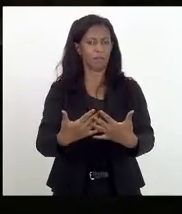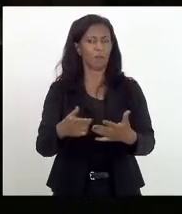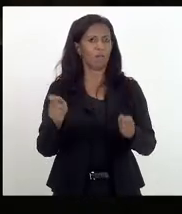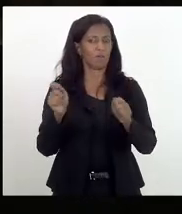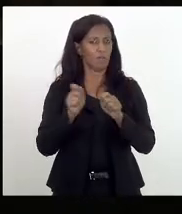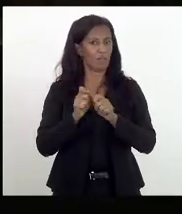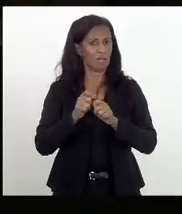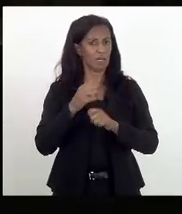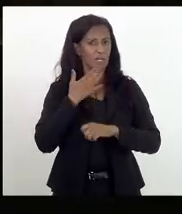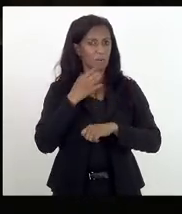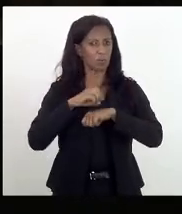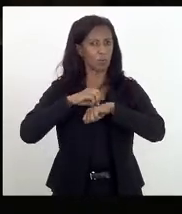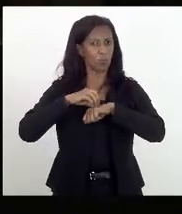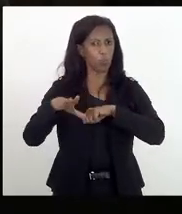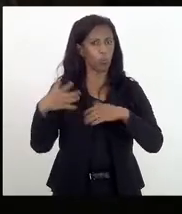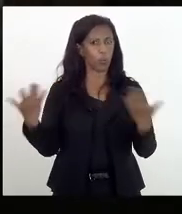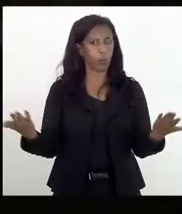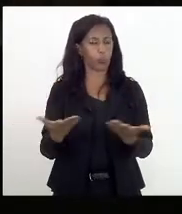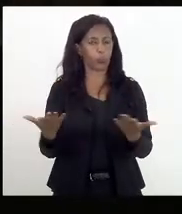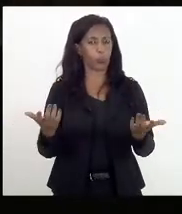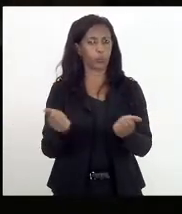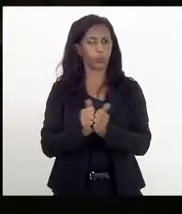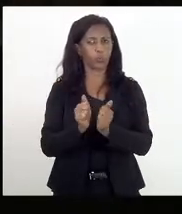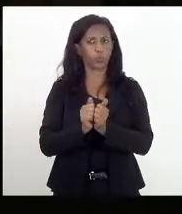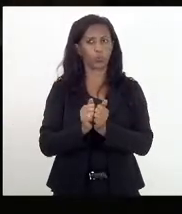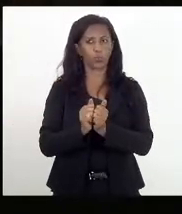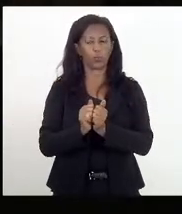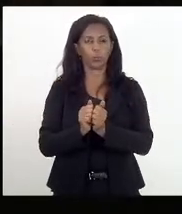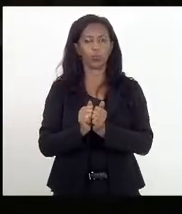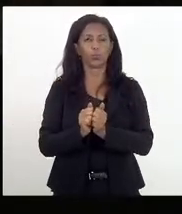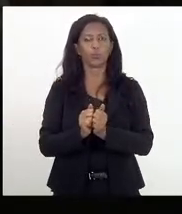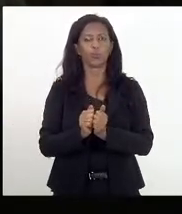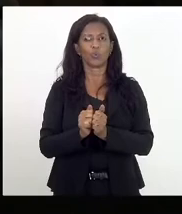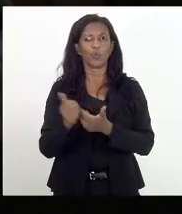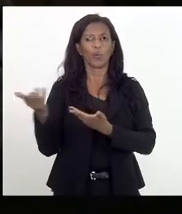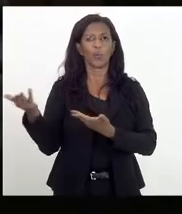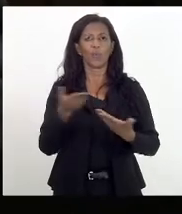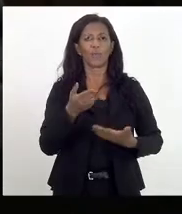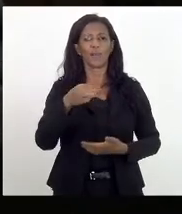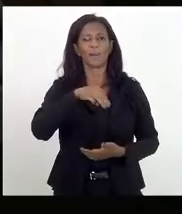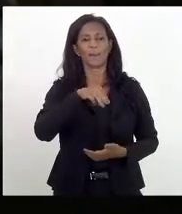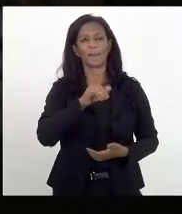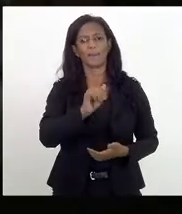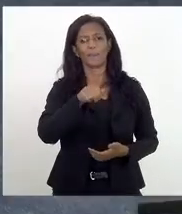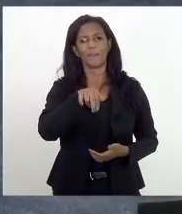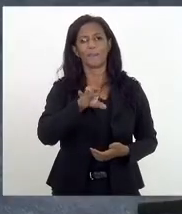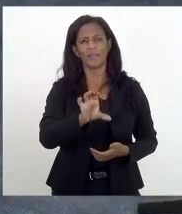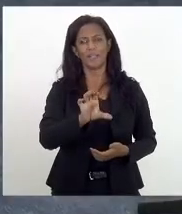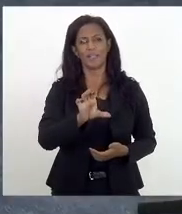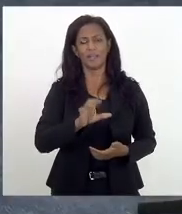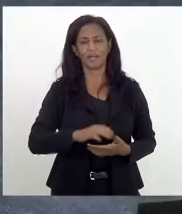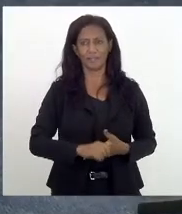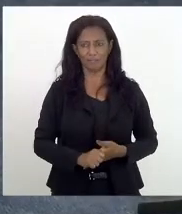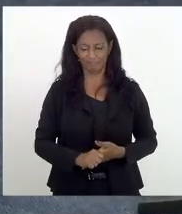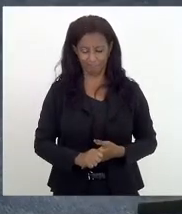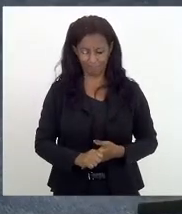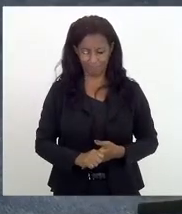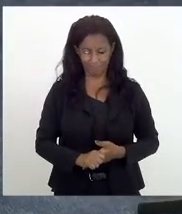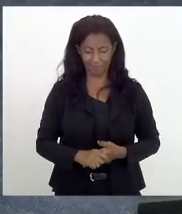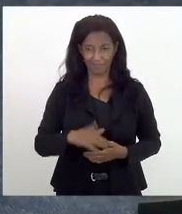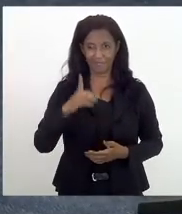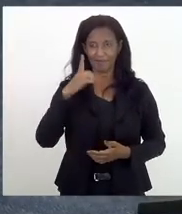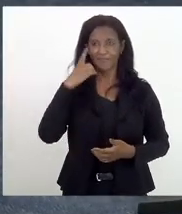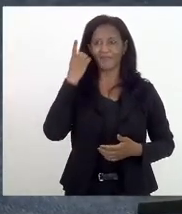junto à comissão de Cultura consciente ao Nobre deputado Carlos minc Deputado